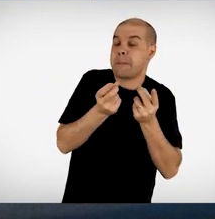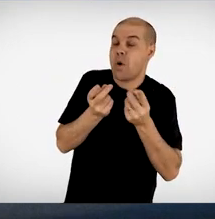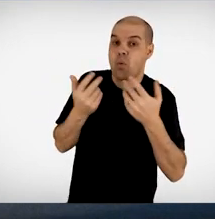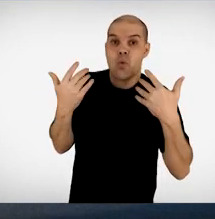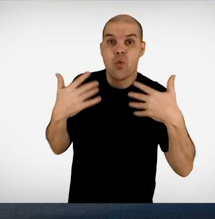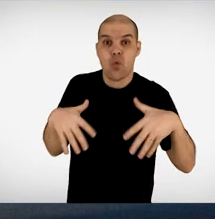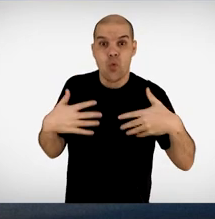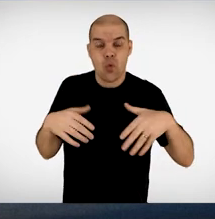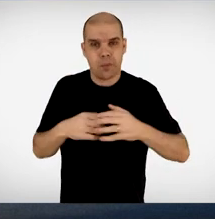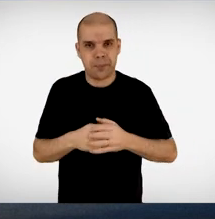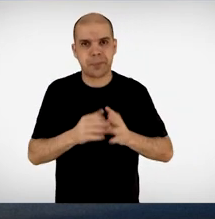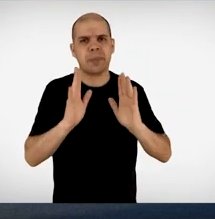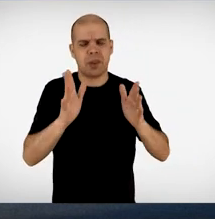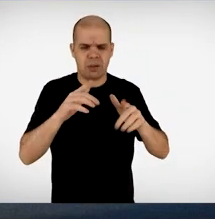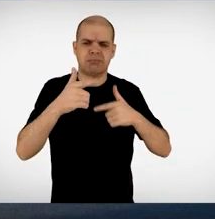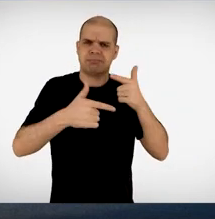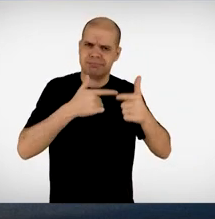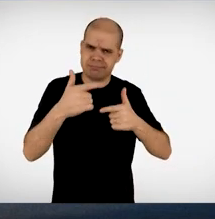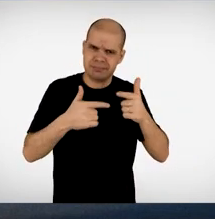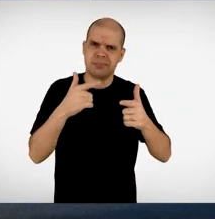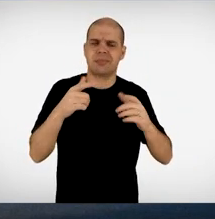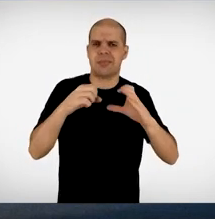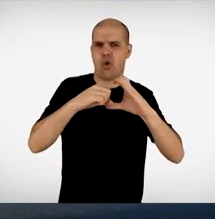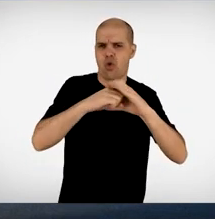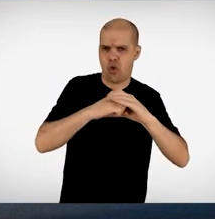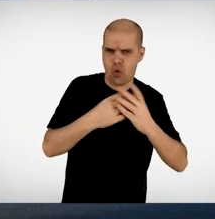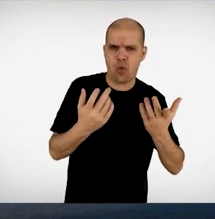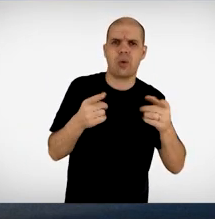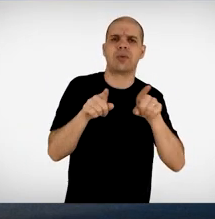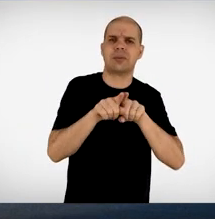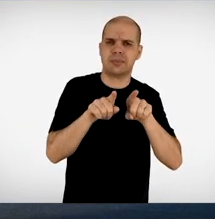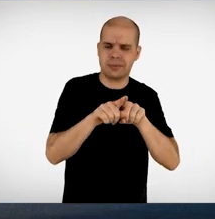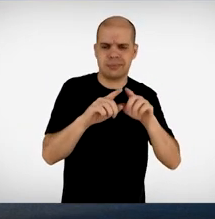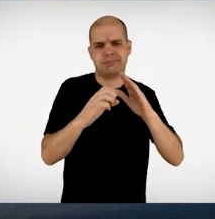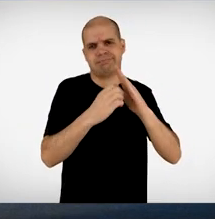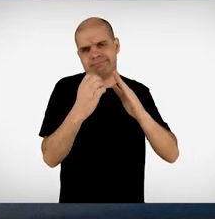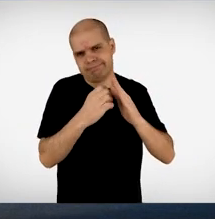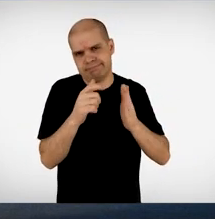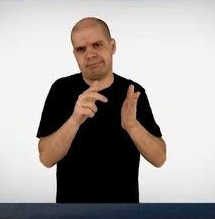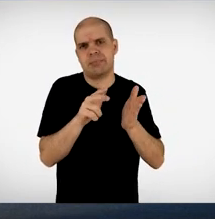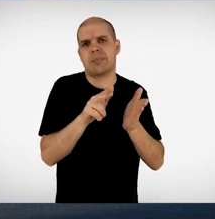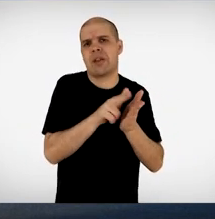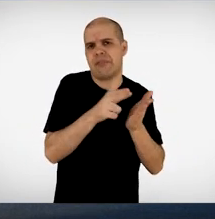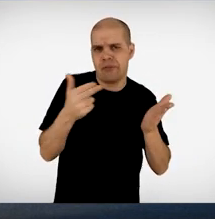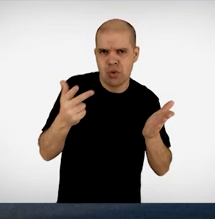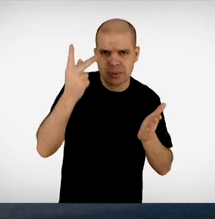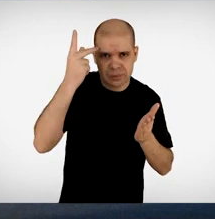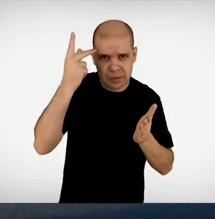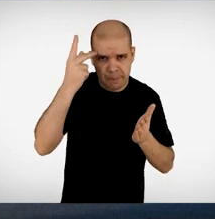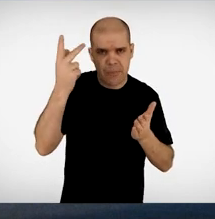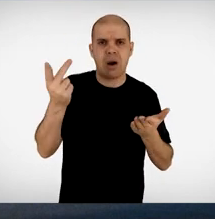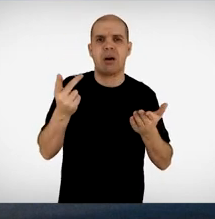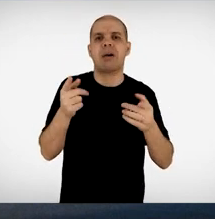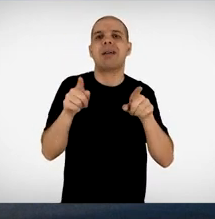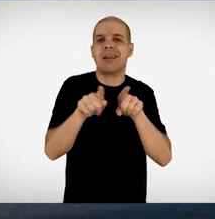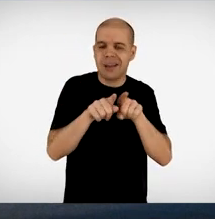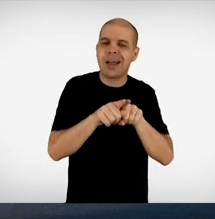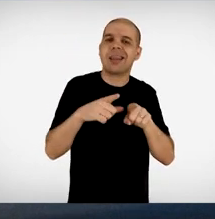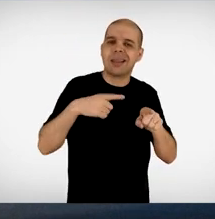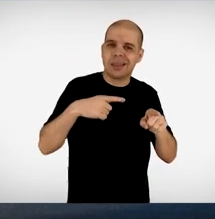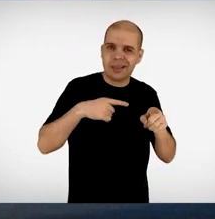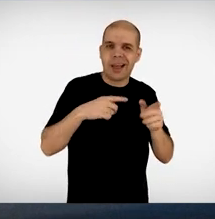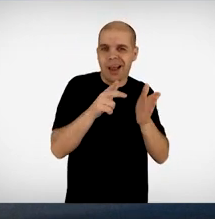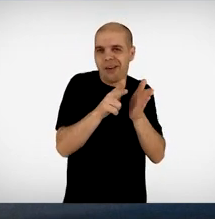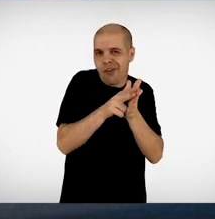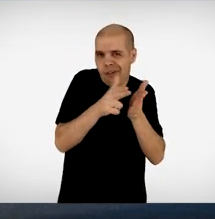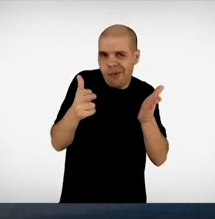colunista da Folha de São Paulo há 8 anos, foi redatora da Rede Globo por 13. Ela ainda tem uma coluna